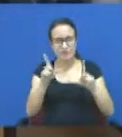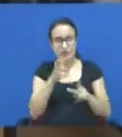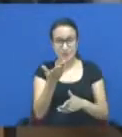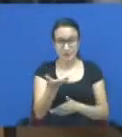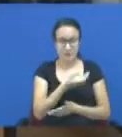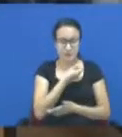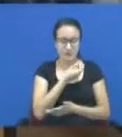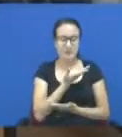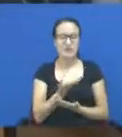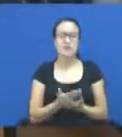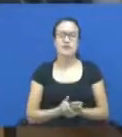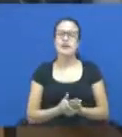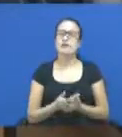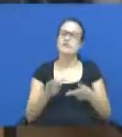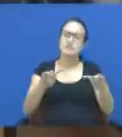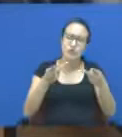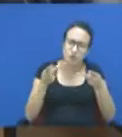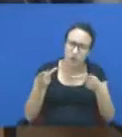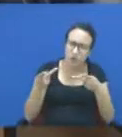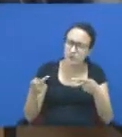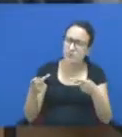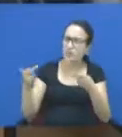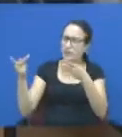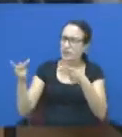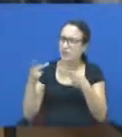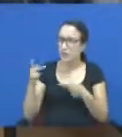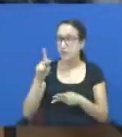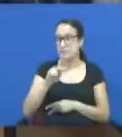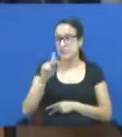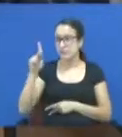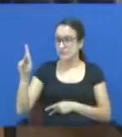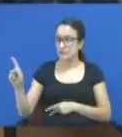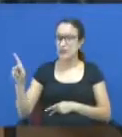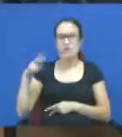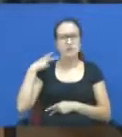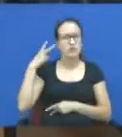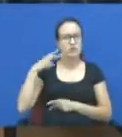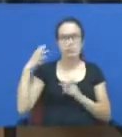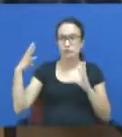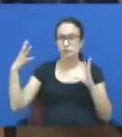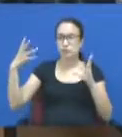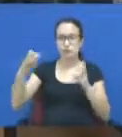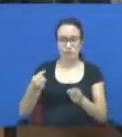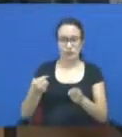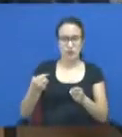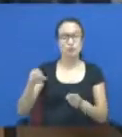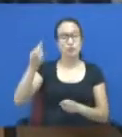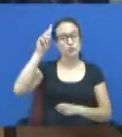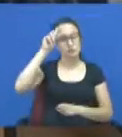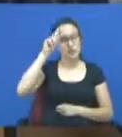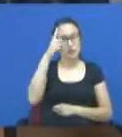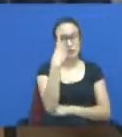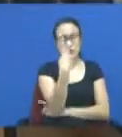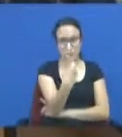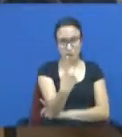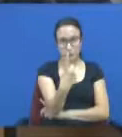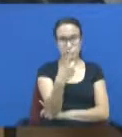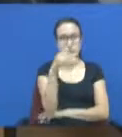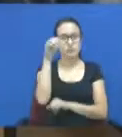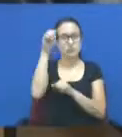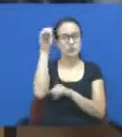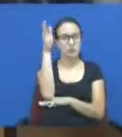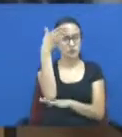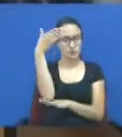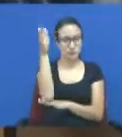Venho convidar o presidente desta casa, convidar todos os vereadores para no dia 1º de novembro agora, sábado, às